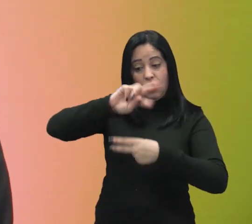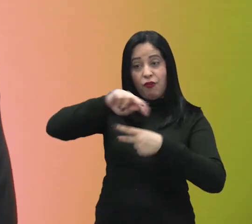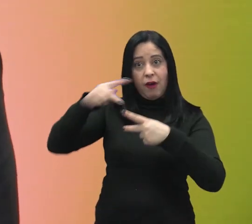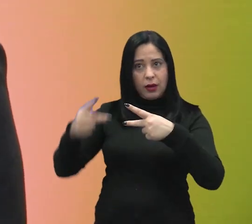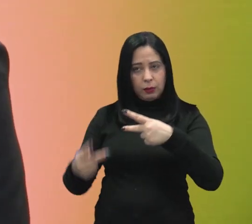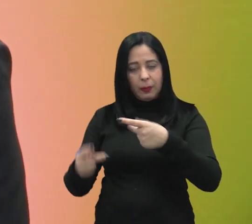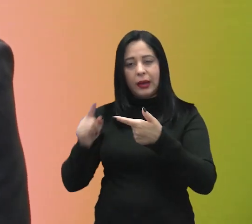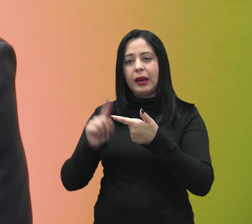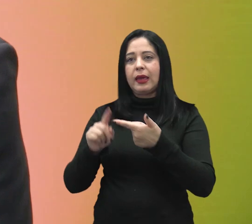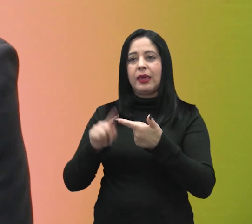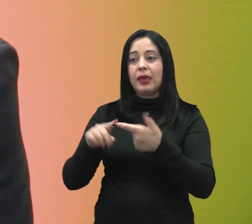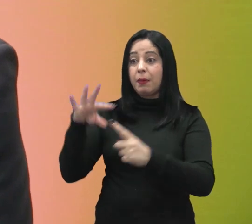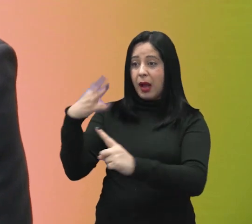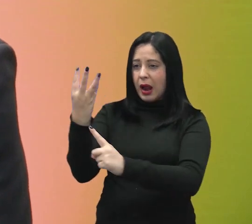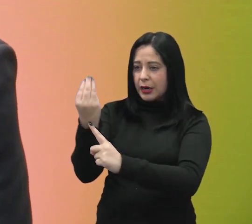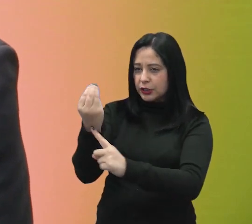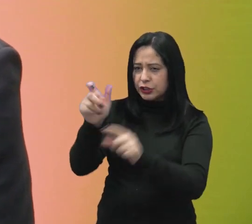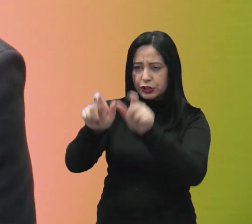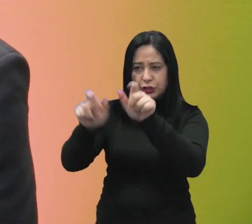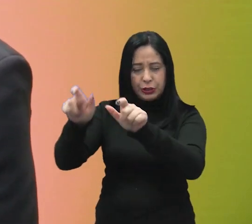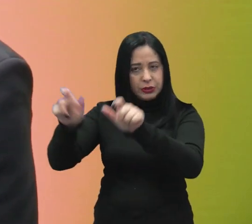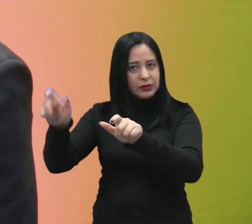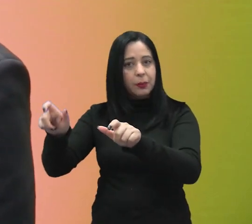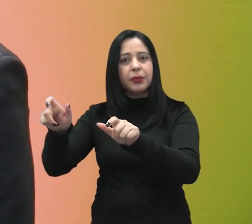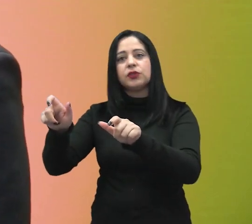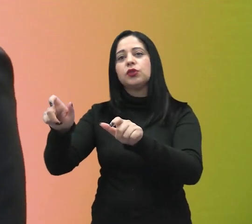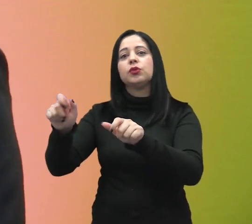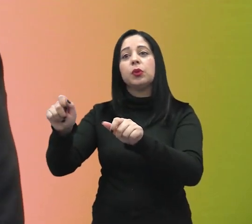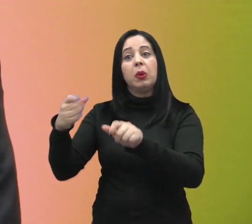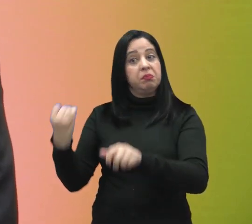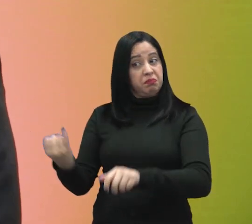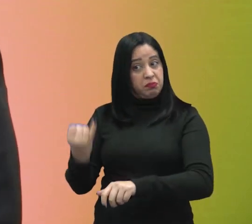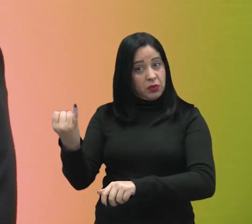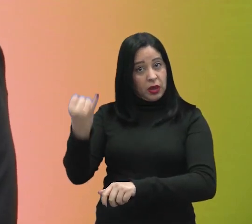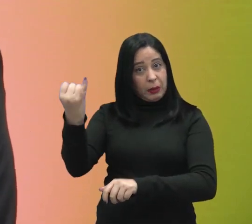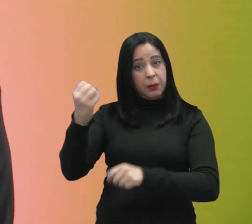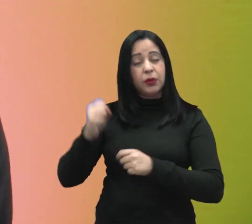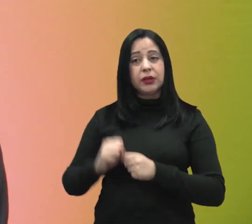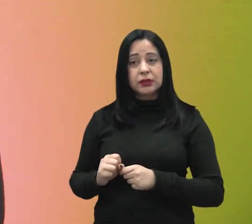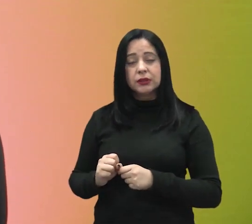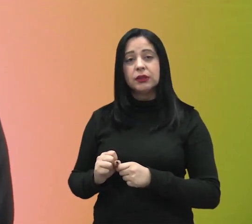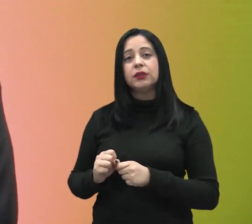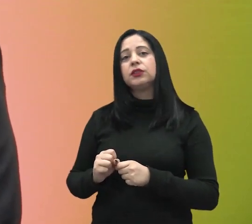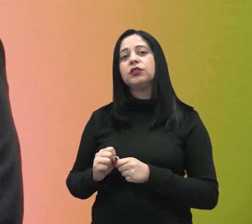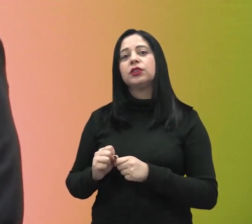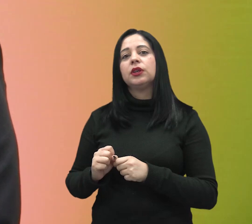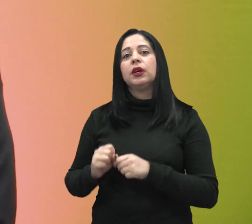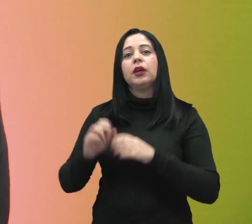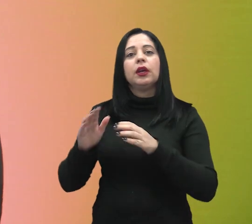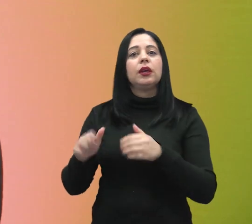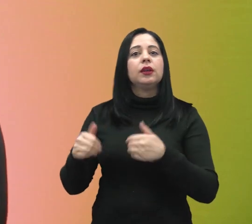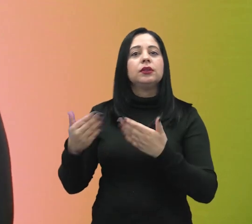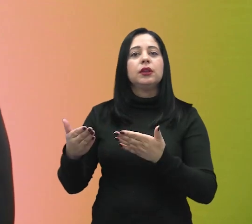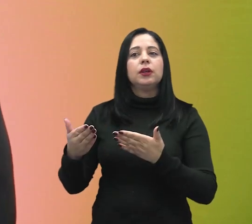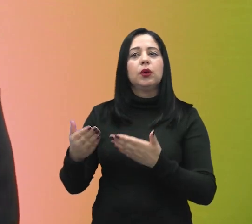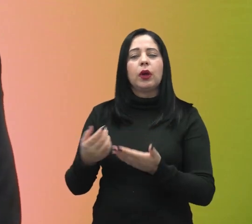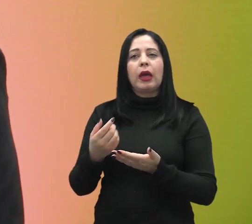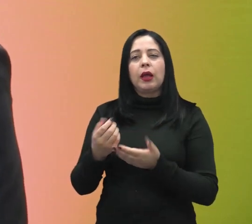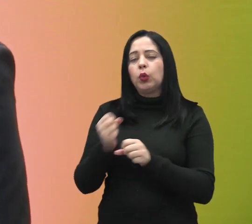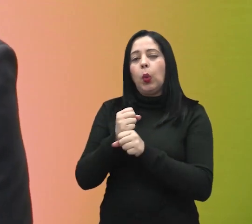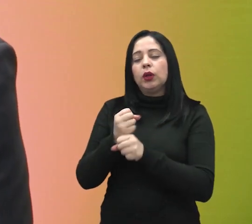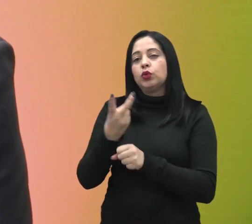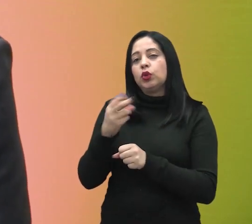artistas, sobre alguns acontecimentos que eu julgava importantes, que eu não via em lugar nenhum. E isso começou em